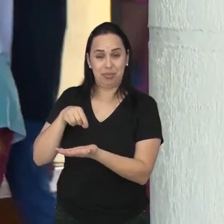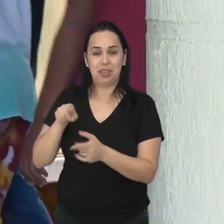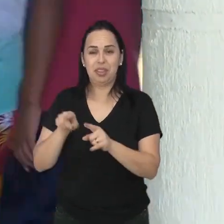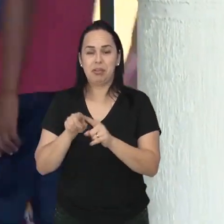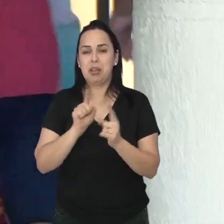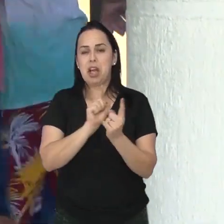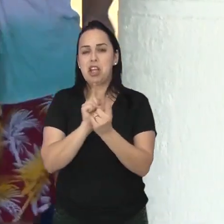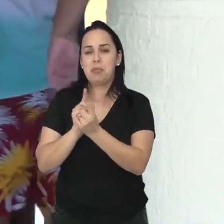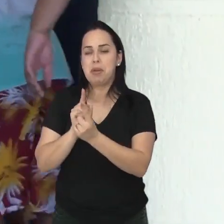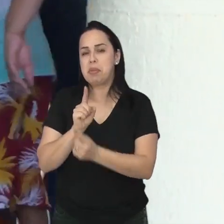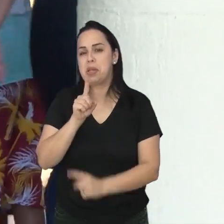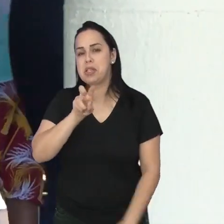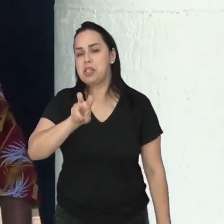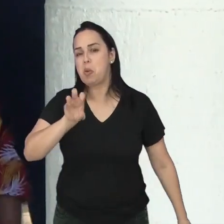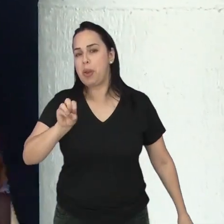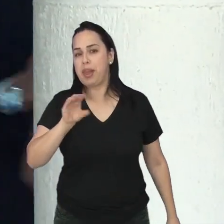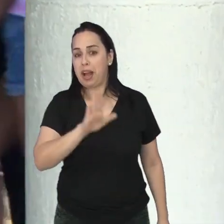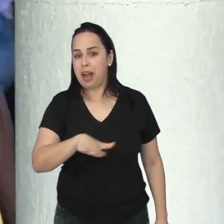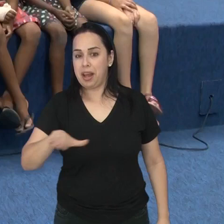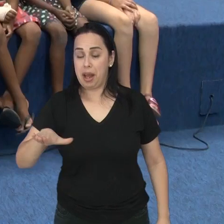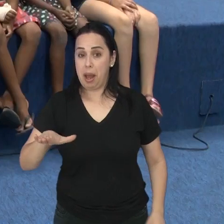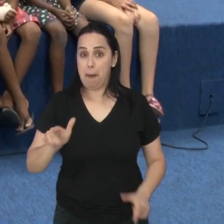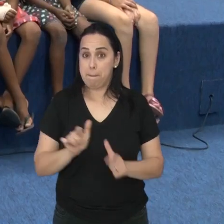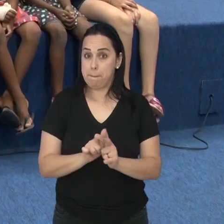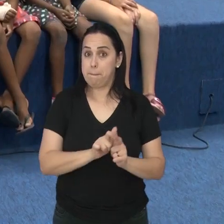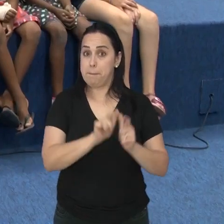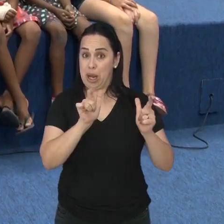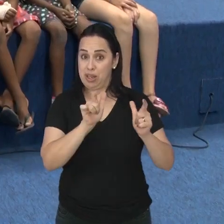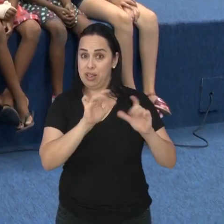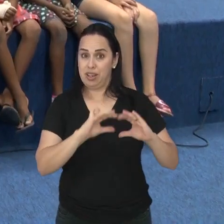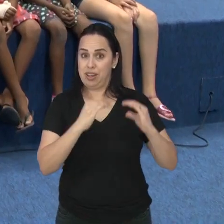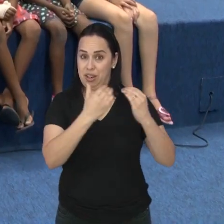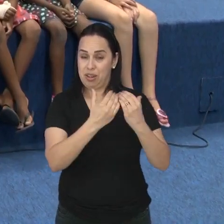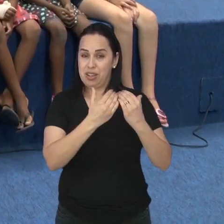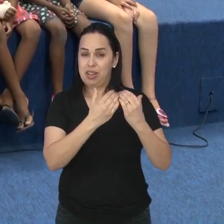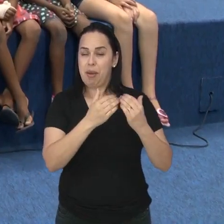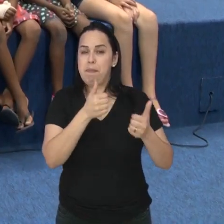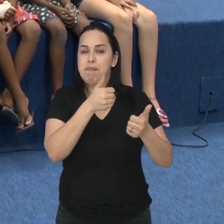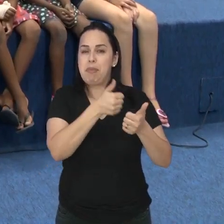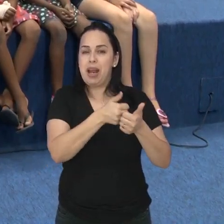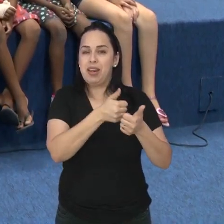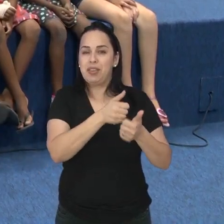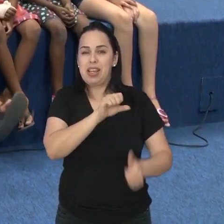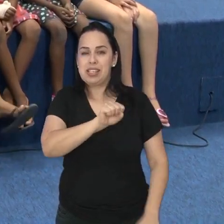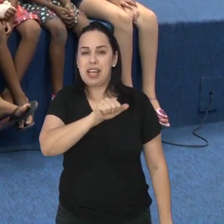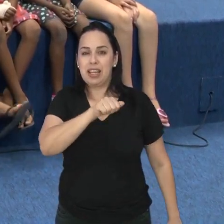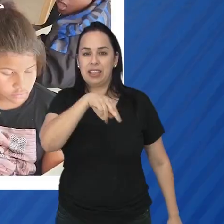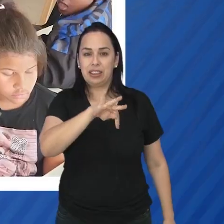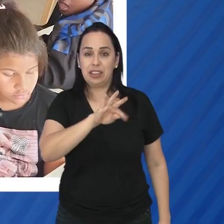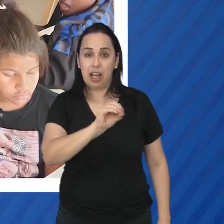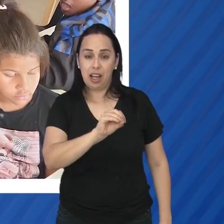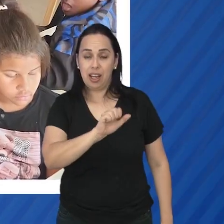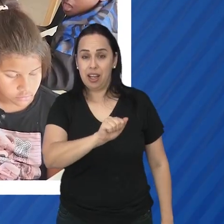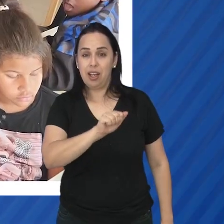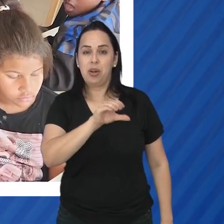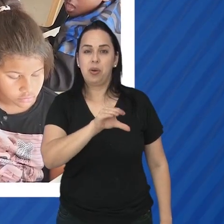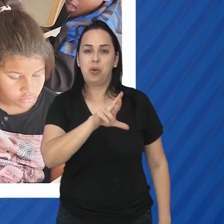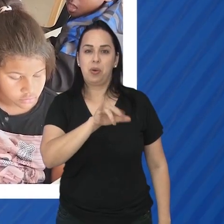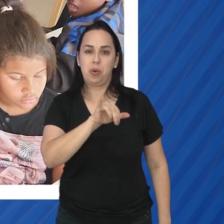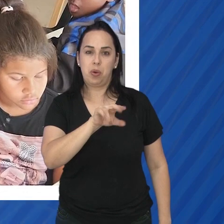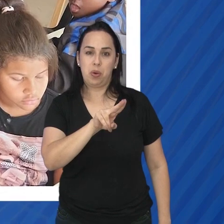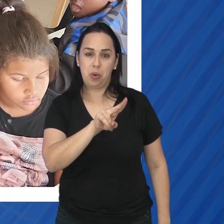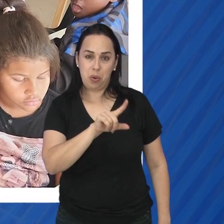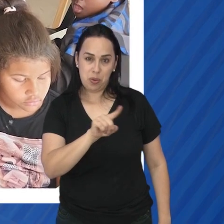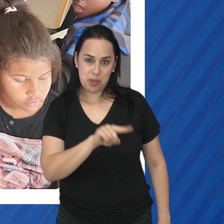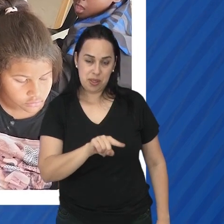Solidariedade atende cerca de 50 crianças, a maior parte da comunidade Santa Cruz, na região central. O projeto